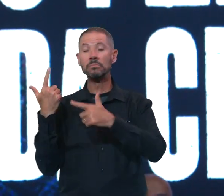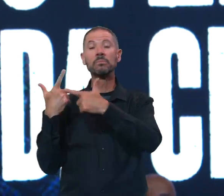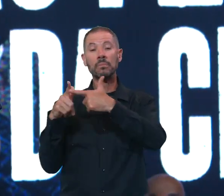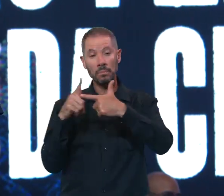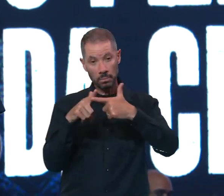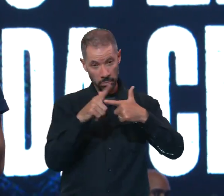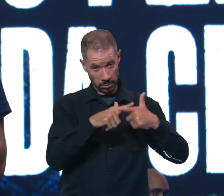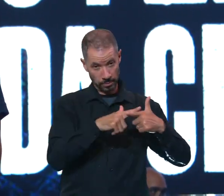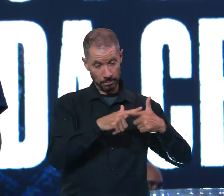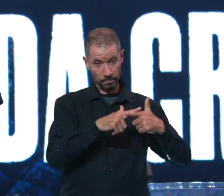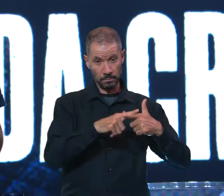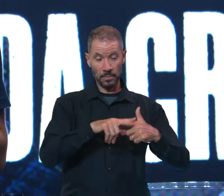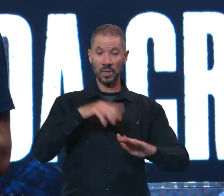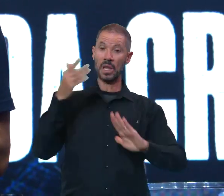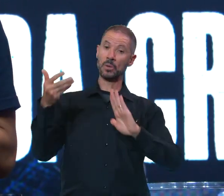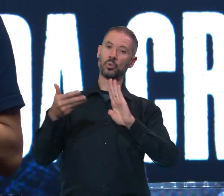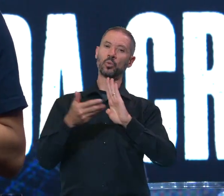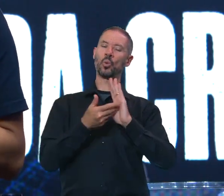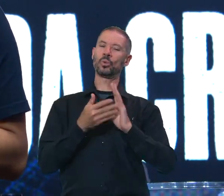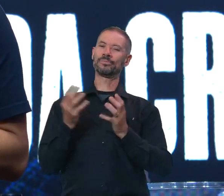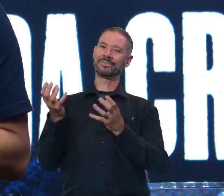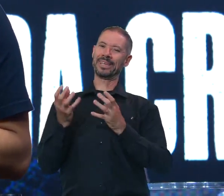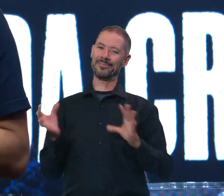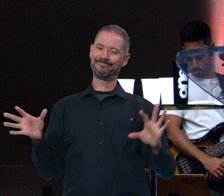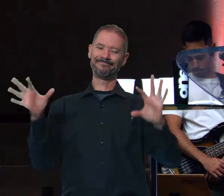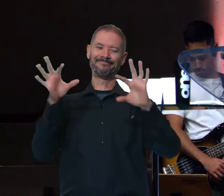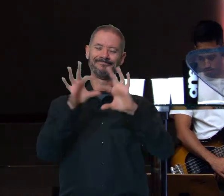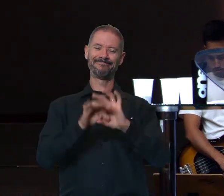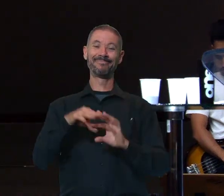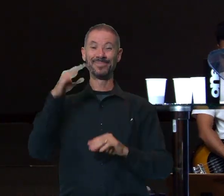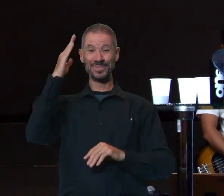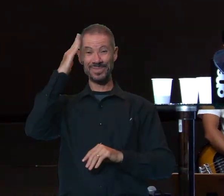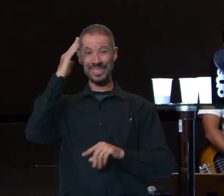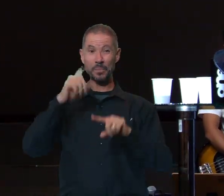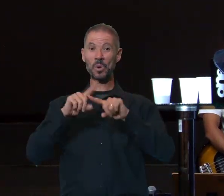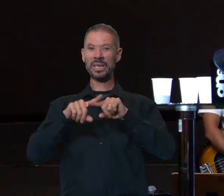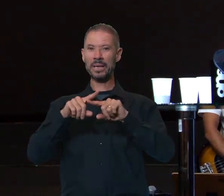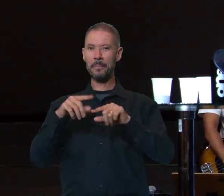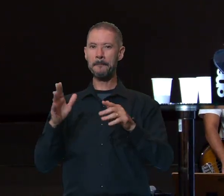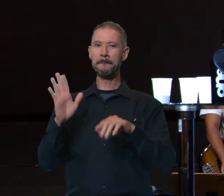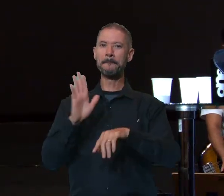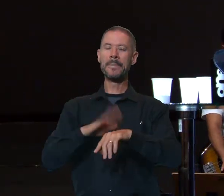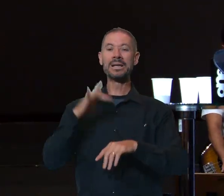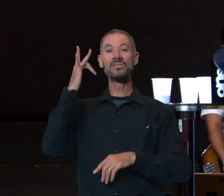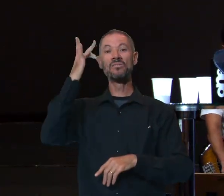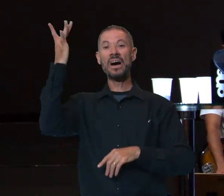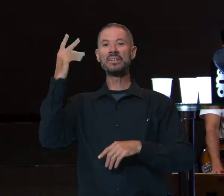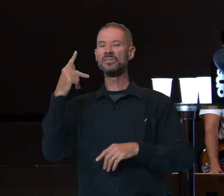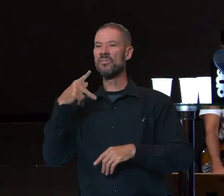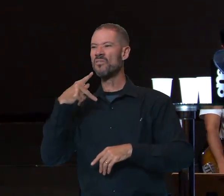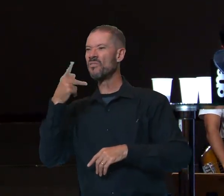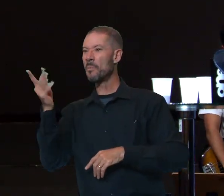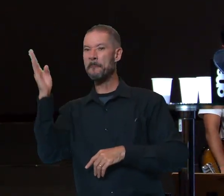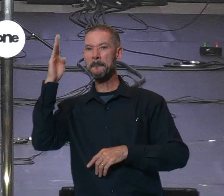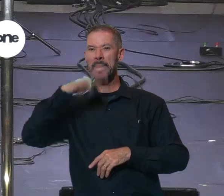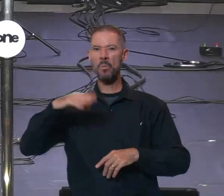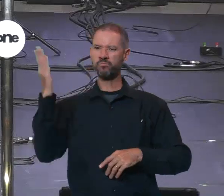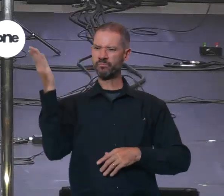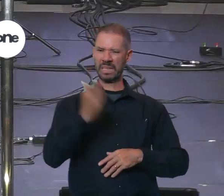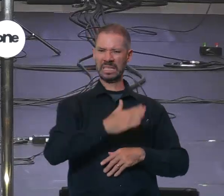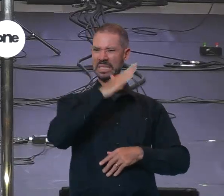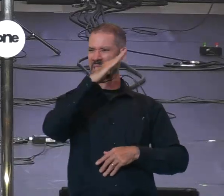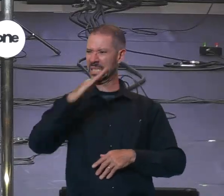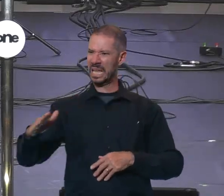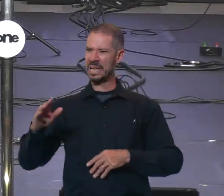problema é que nem todo mundo quer ajuntar. Sabe por quê? É mais fácil falar mal. É mais fácil cancelar. É mais fácil